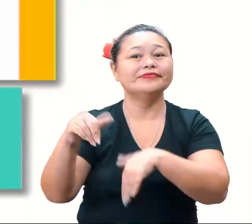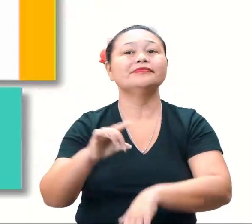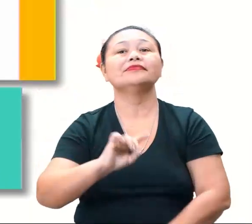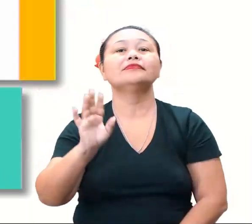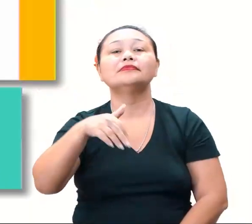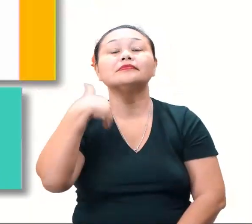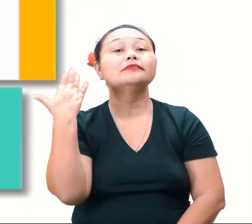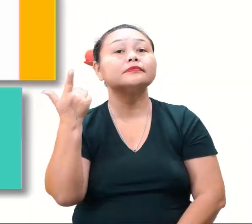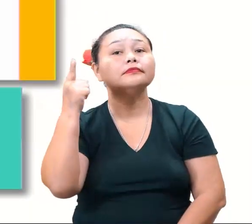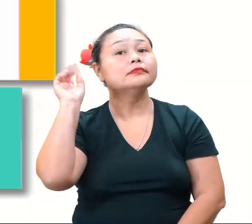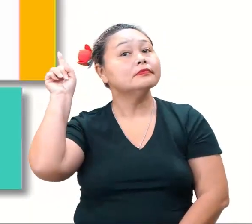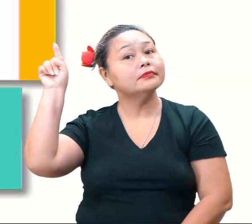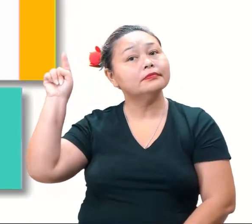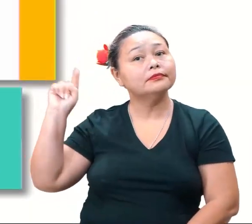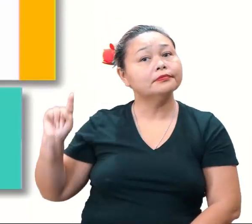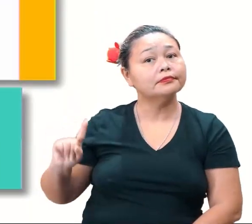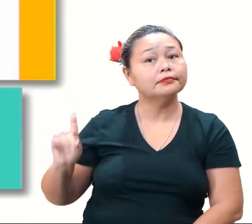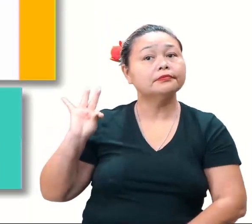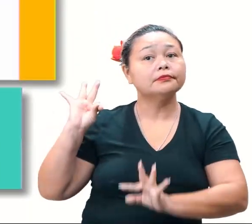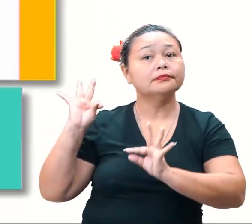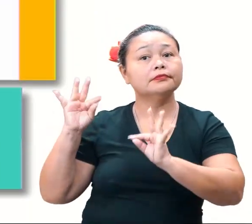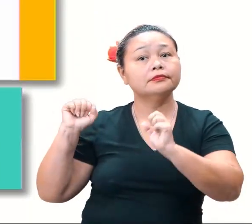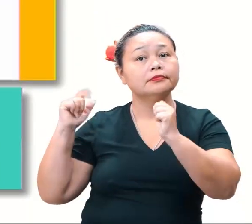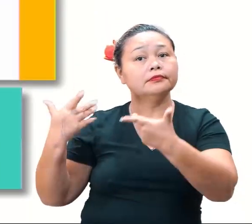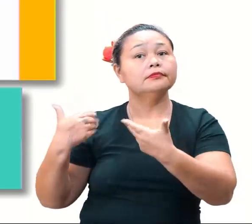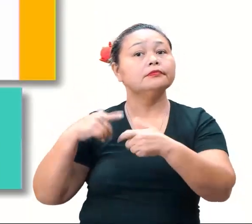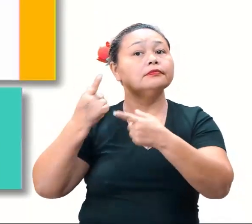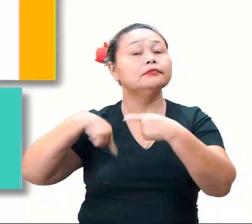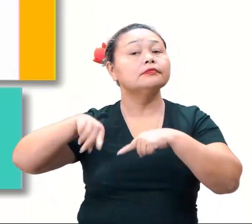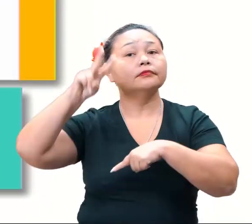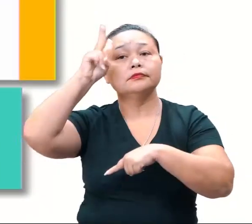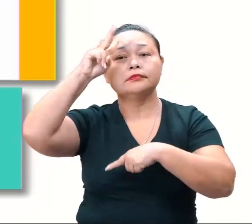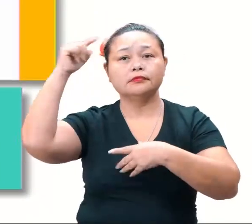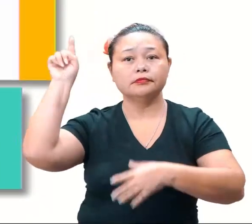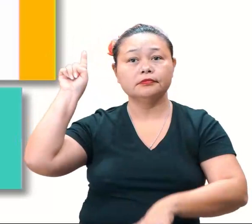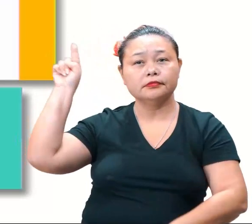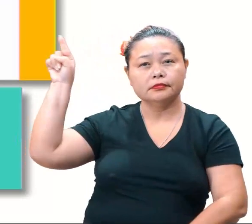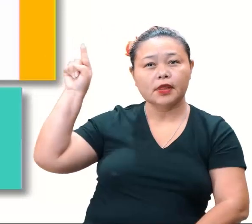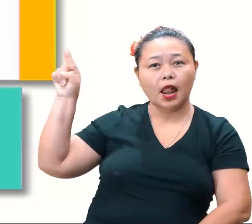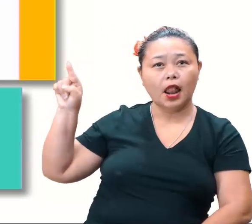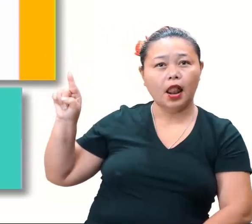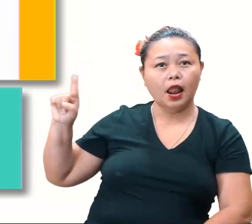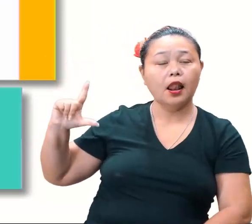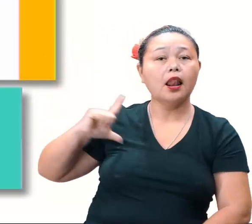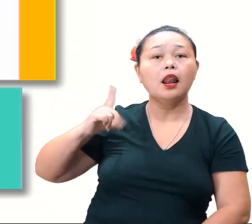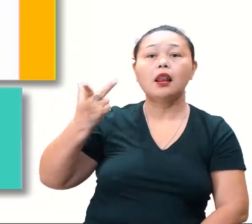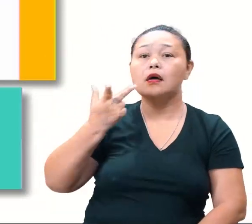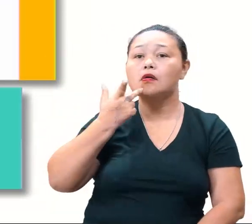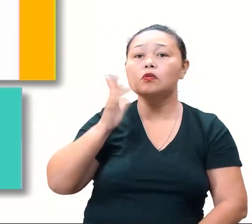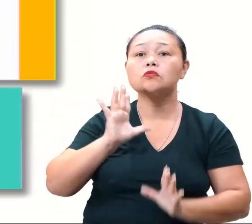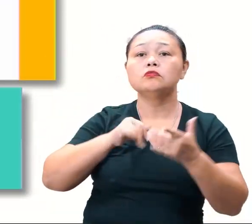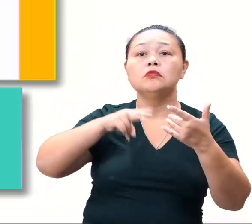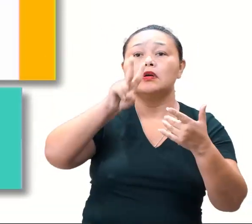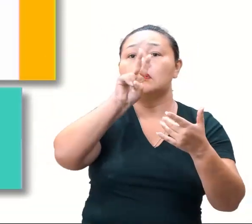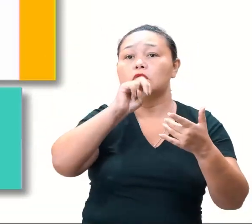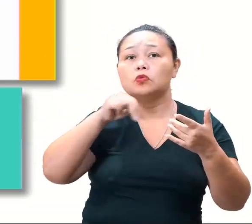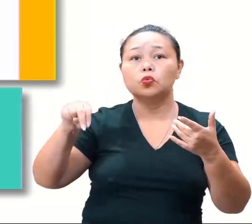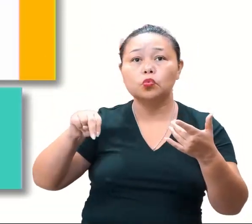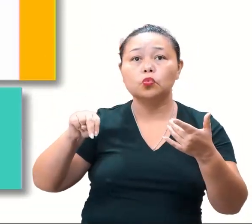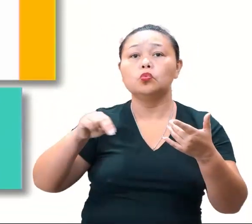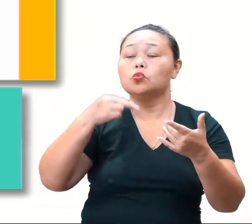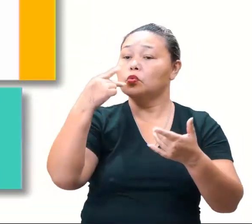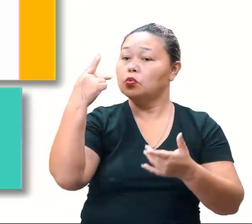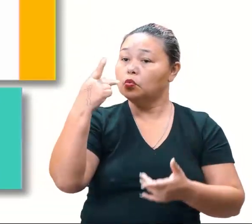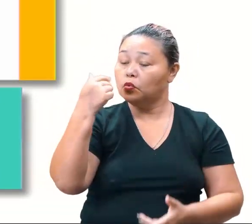lá. Então, nessa revisão geral da unidade 1, a gente vai relembrar alguns tópicos. Bora lembrar. Vamos falar do diagrama de Venn na sua segunda parte,